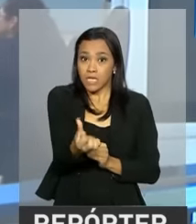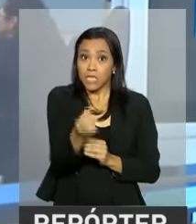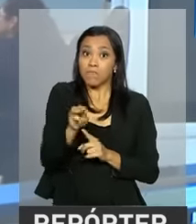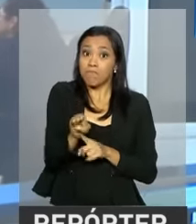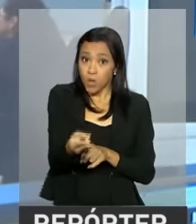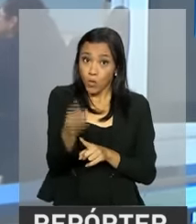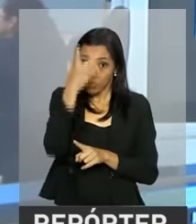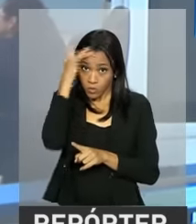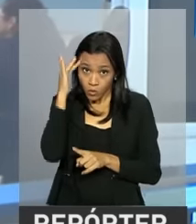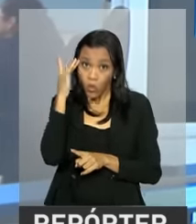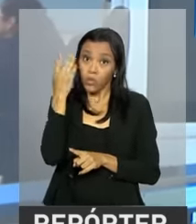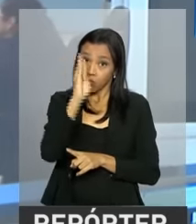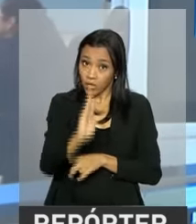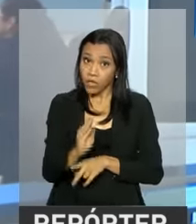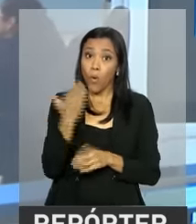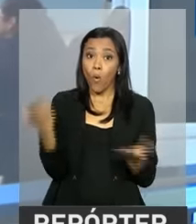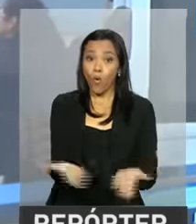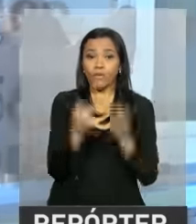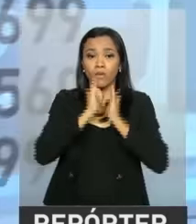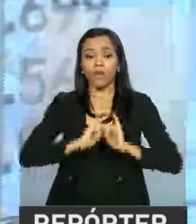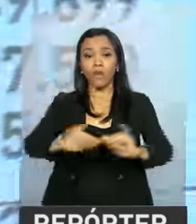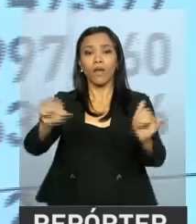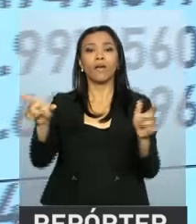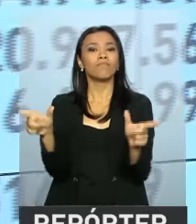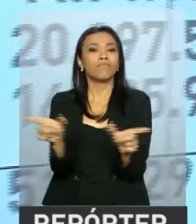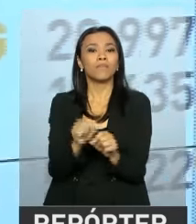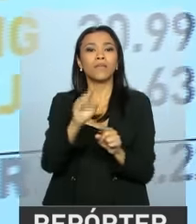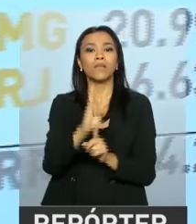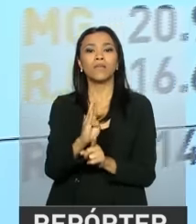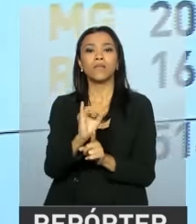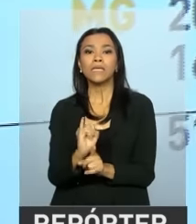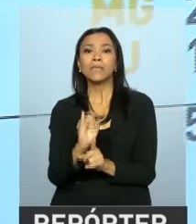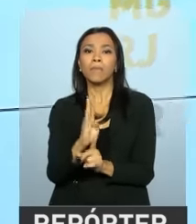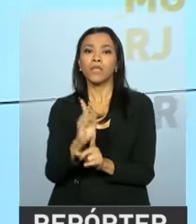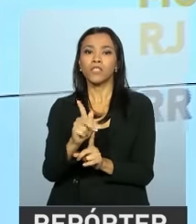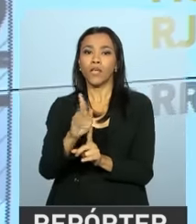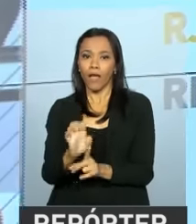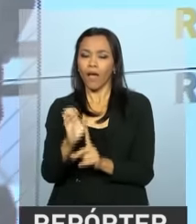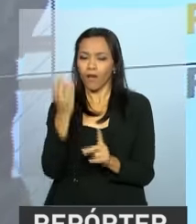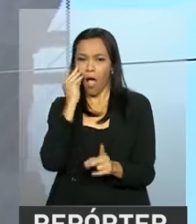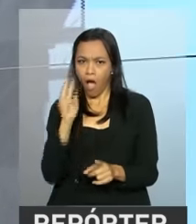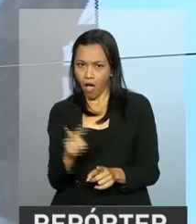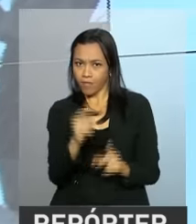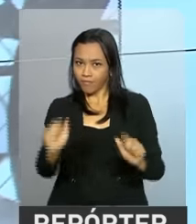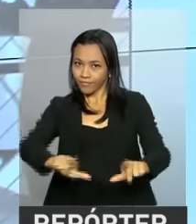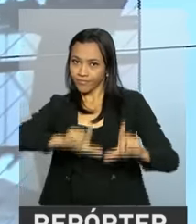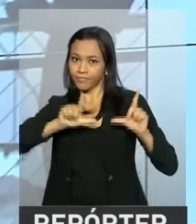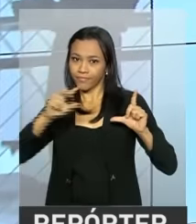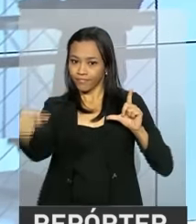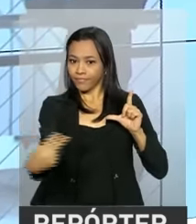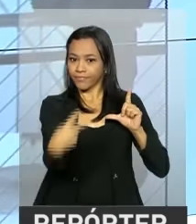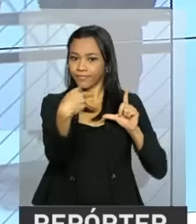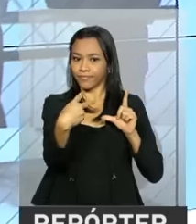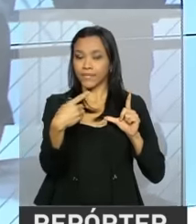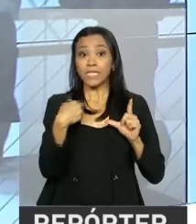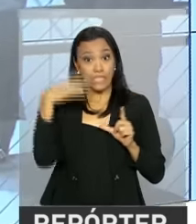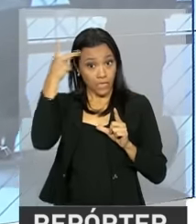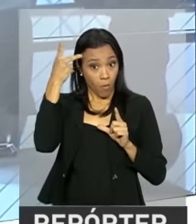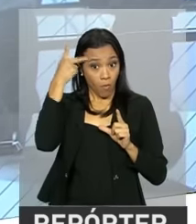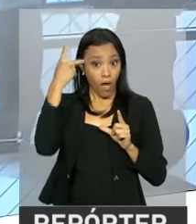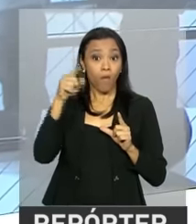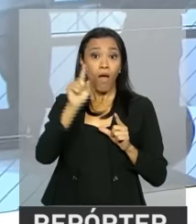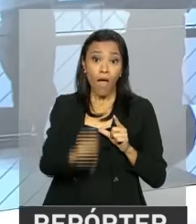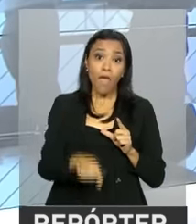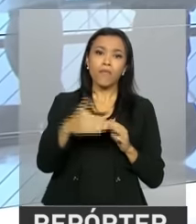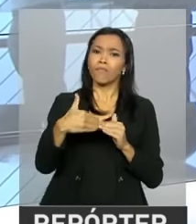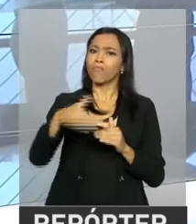os dados foram divulgados hoje pelo IBGE Vamos então colocar os números aqui no telão tá aqui pra gente ó São Paulo é o